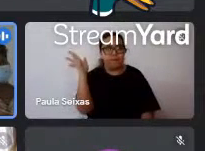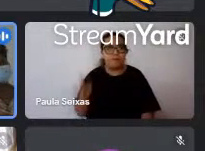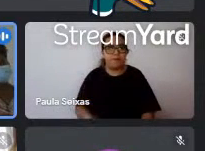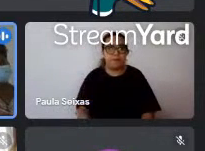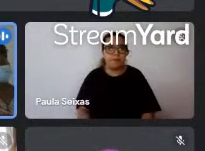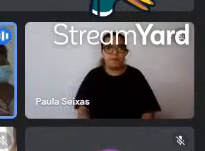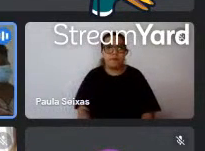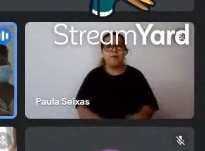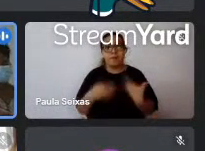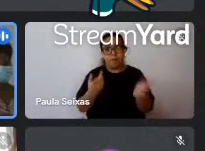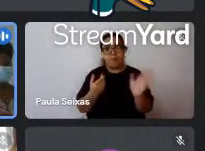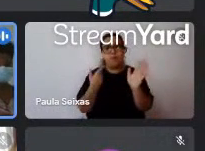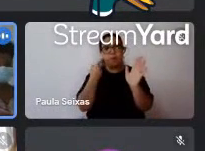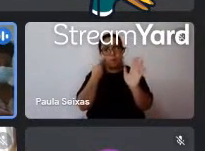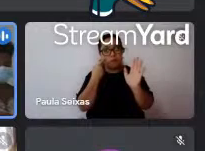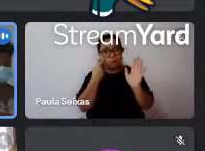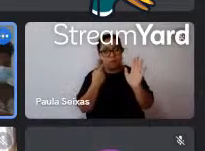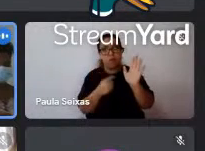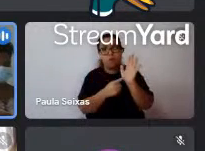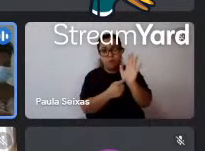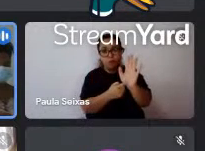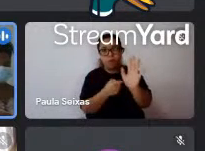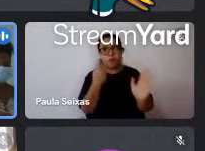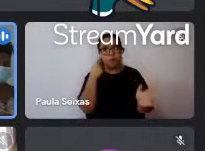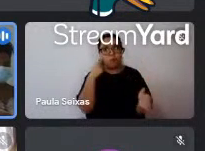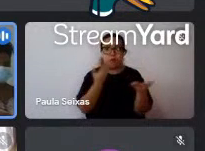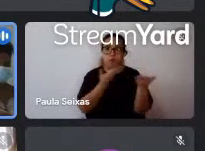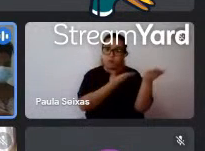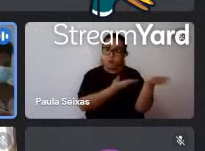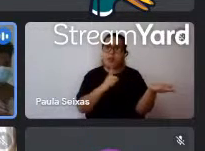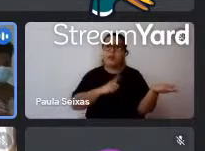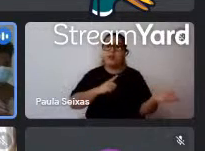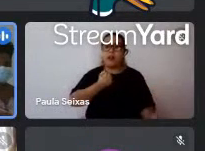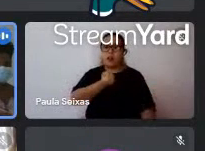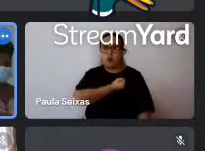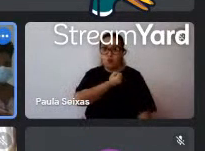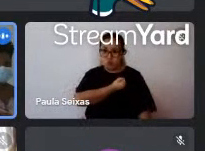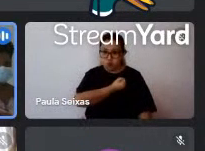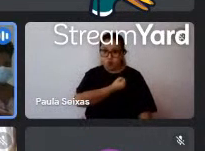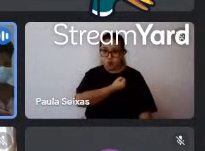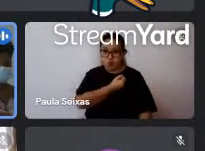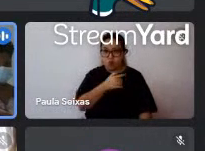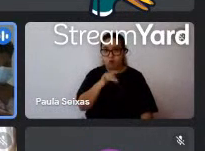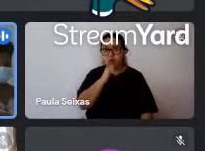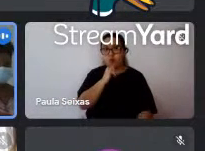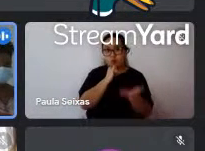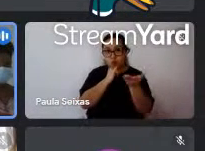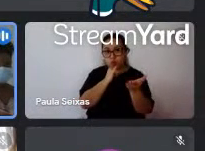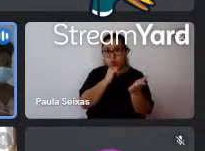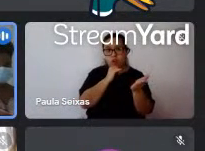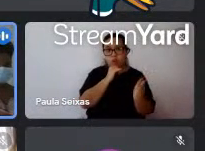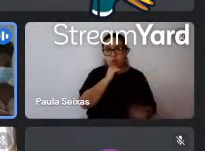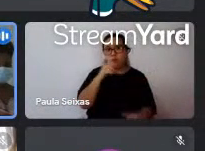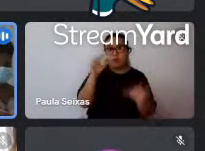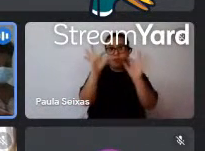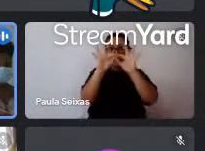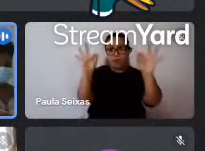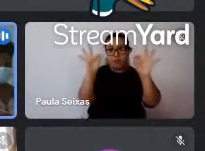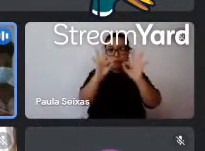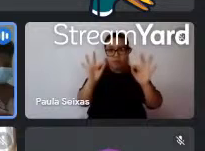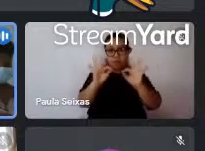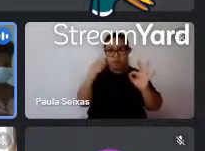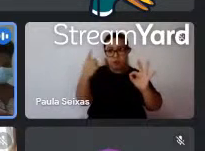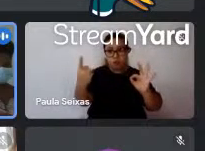Então, aqui vocês podem ver esse exemplo, ok? Aqui nós temos o número do exemplo e aqui as linhas. Como vocês podem ver, eu